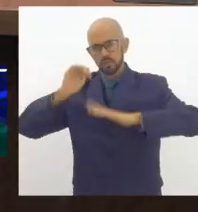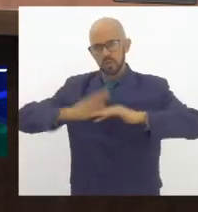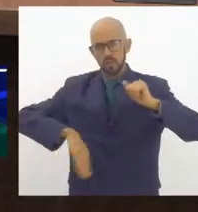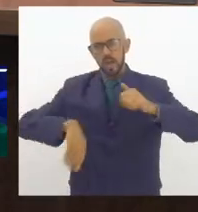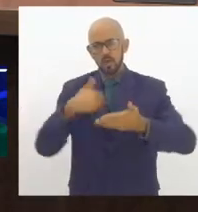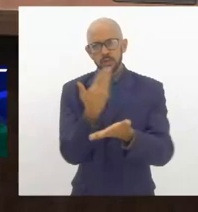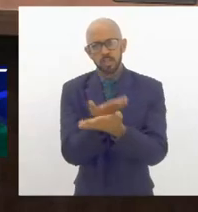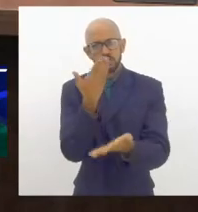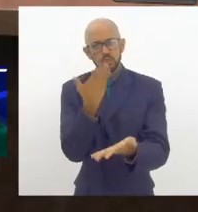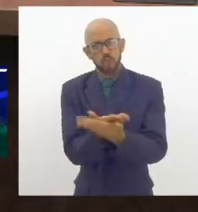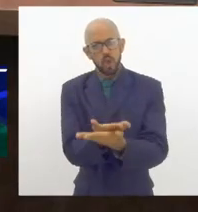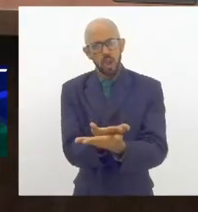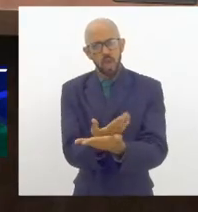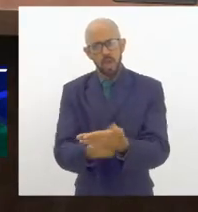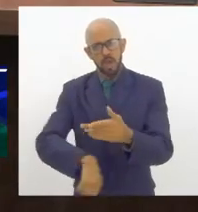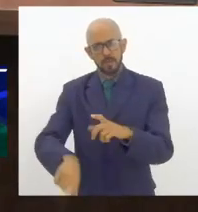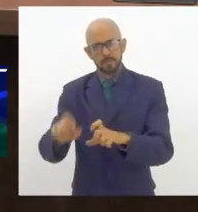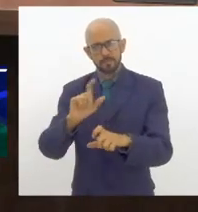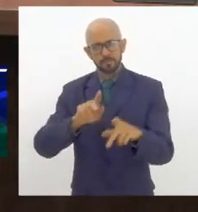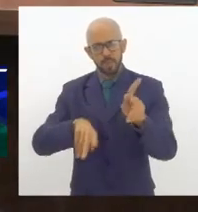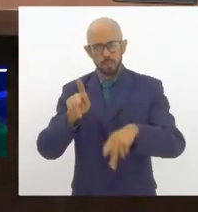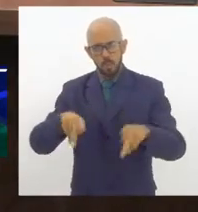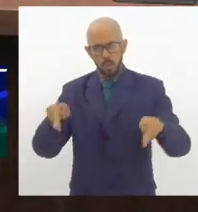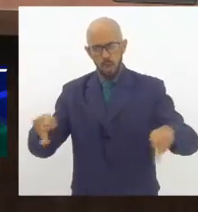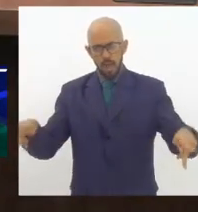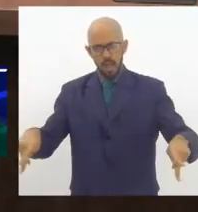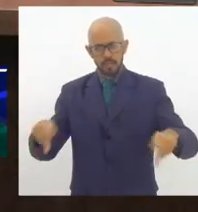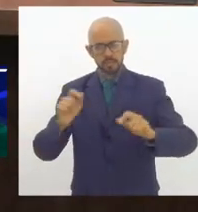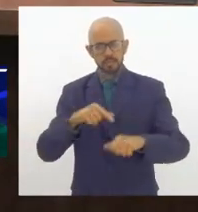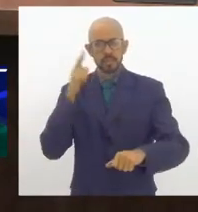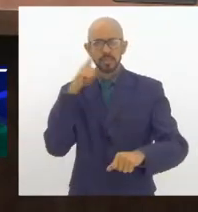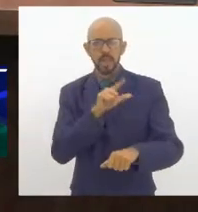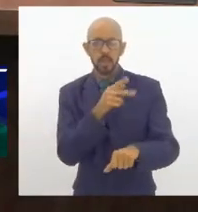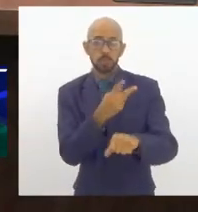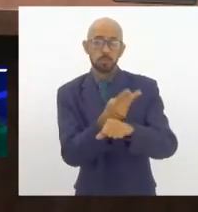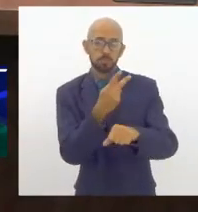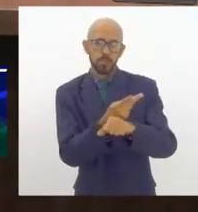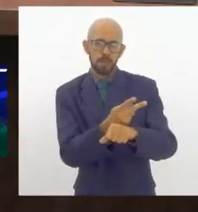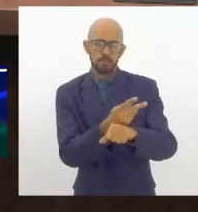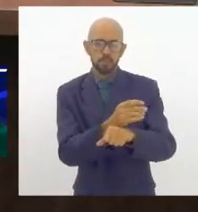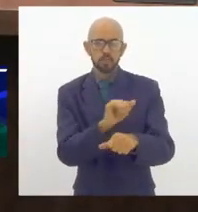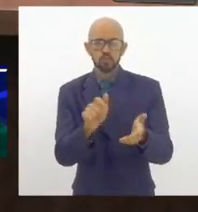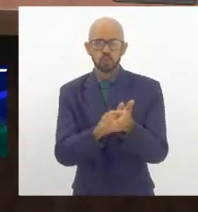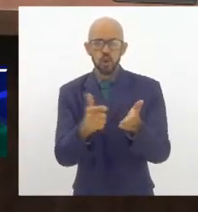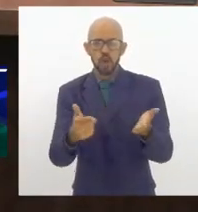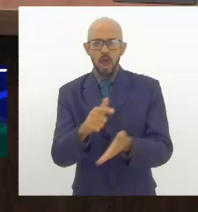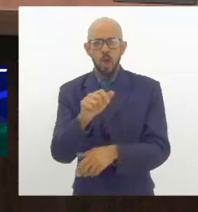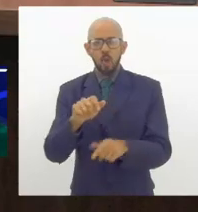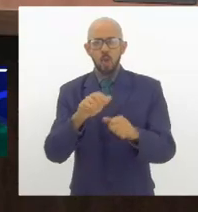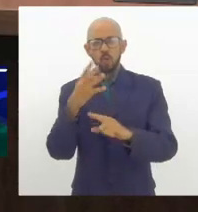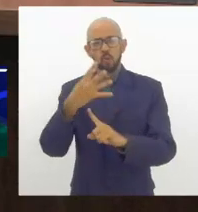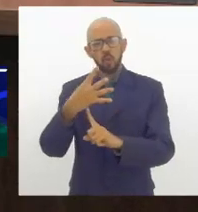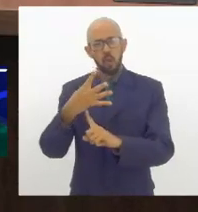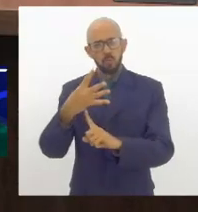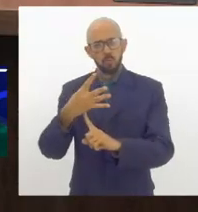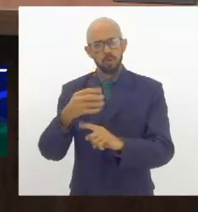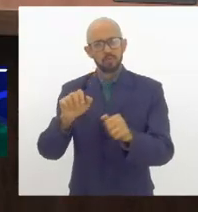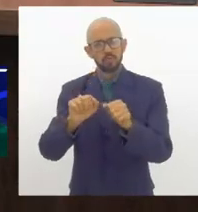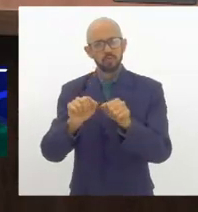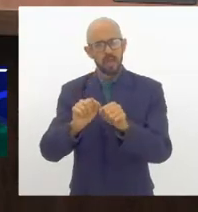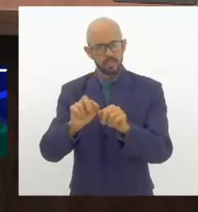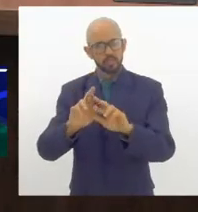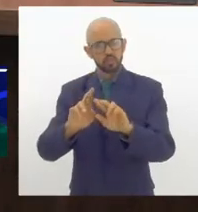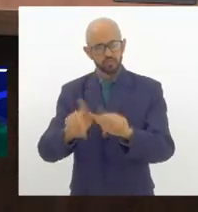escola de fotógrafos populares ganharam um prémio do jornal O Globo prêmio faz diferença